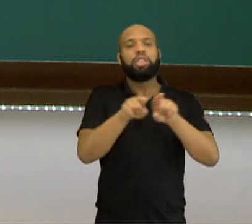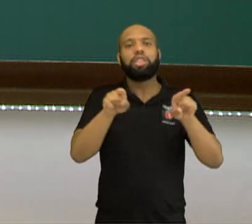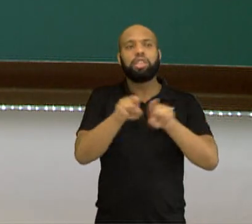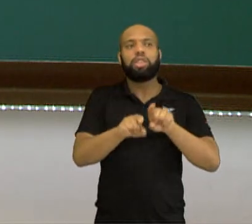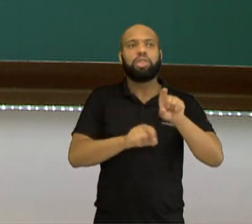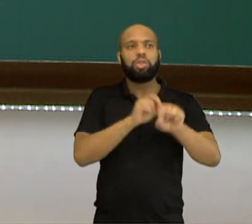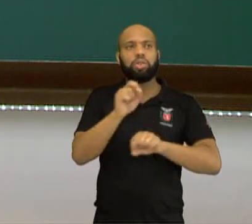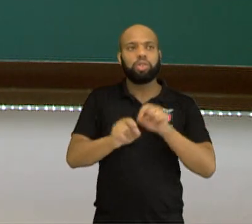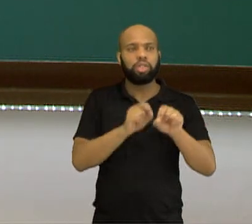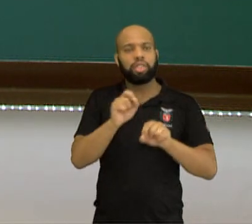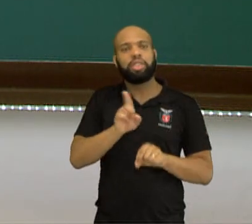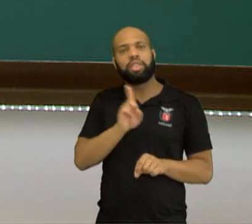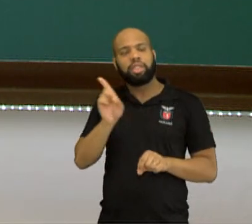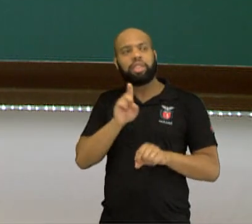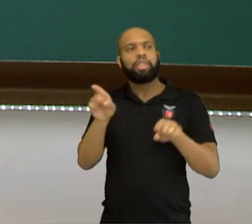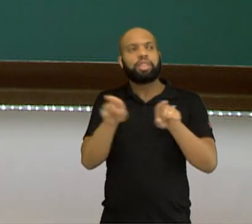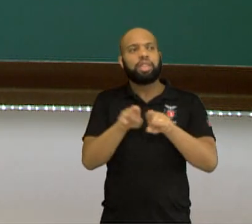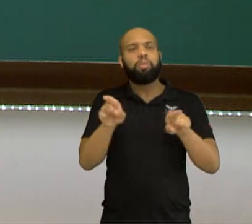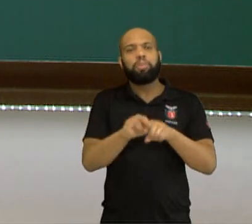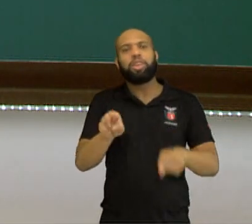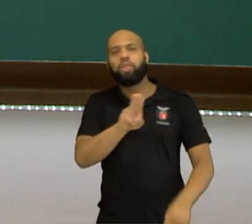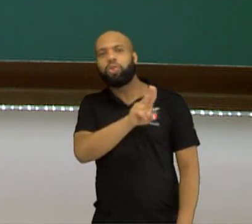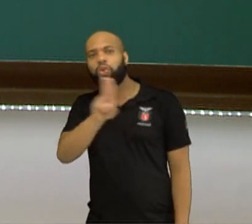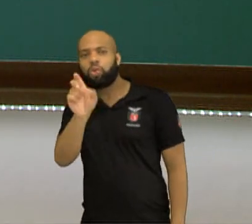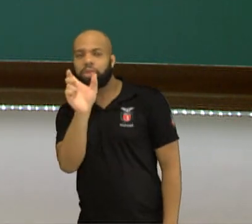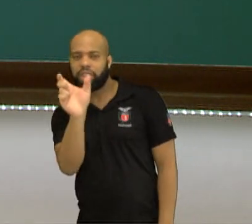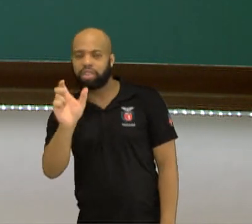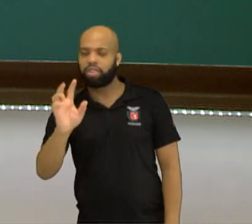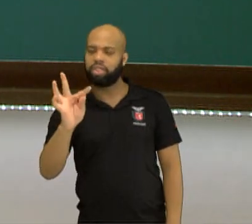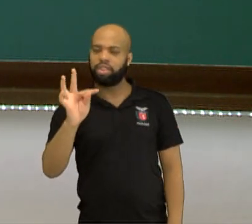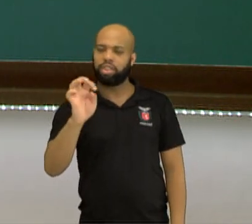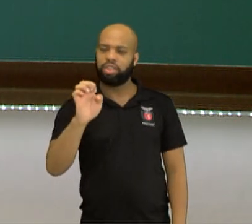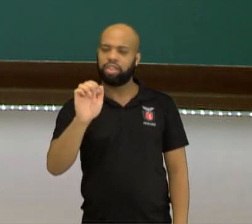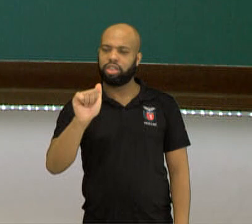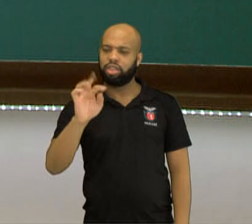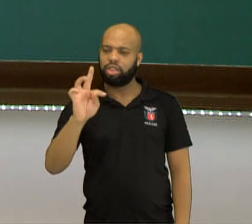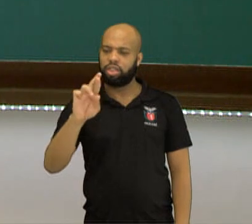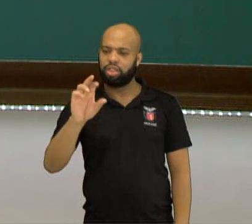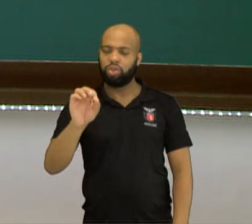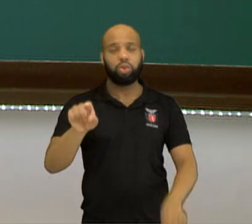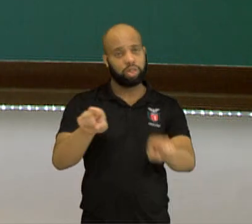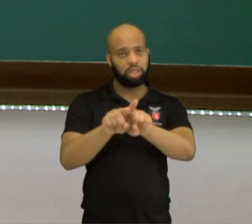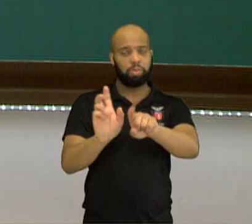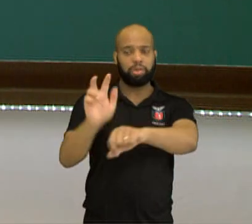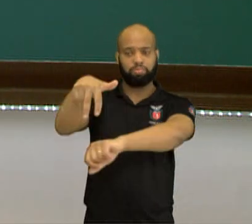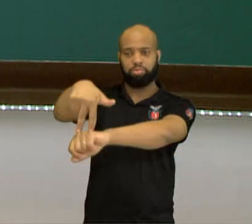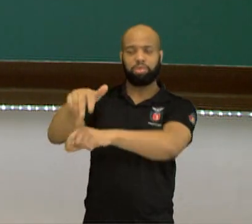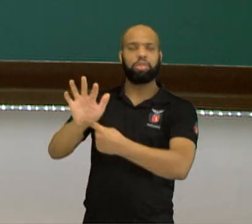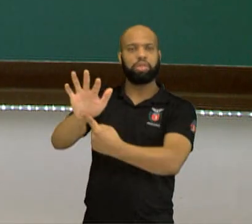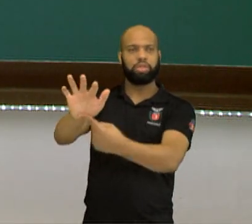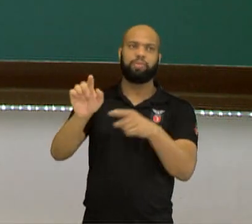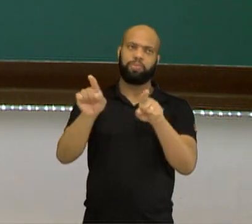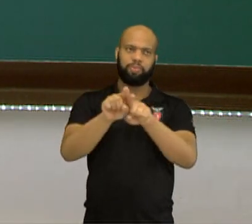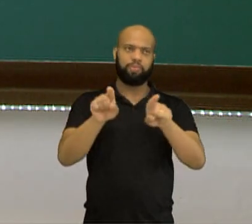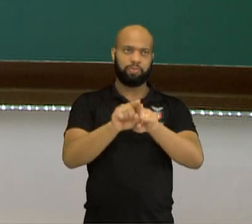também teatro se chama a apresentação, né, a atividade.